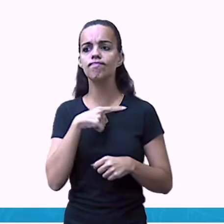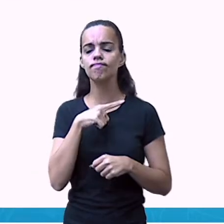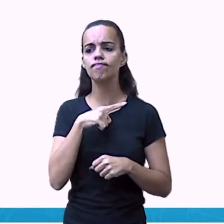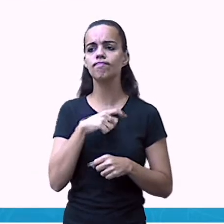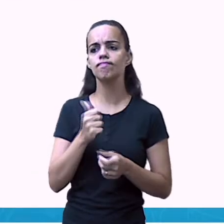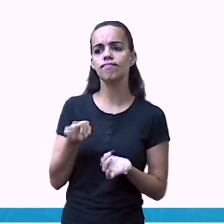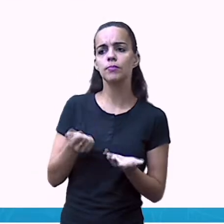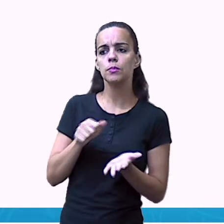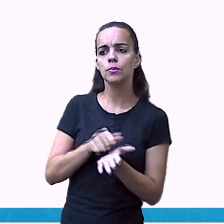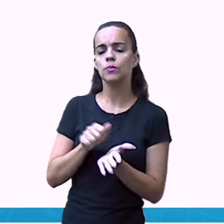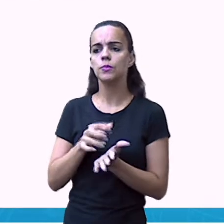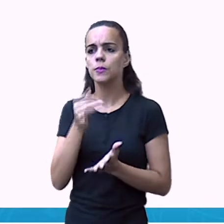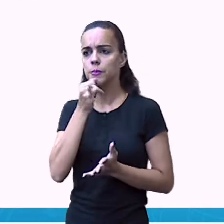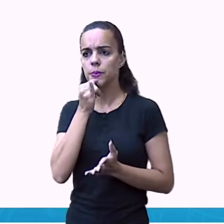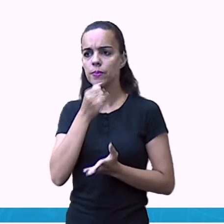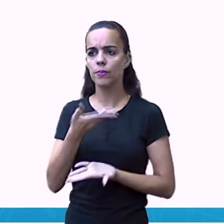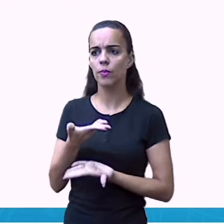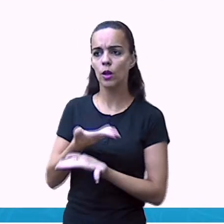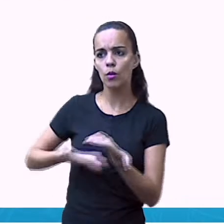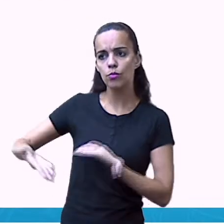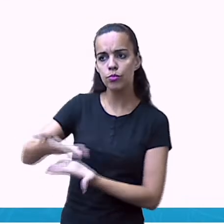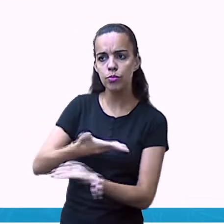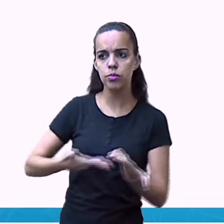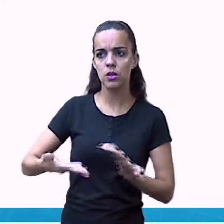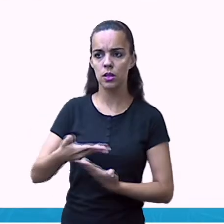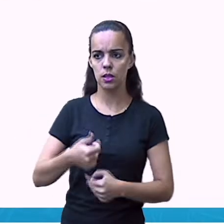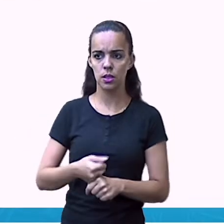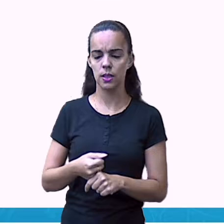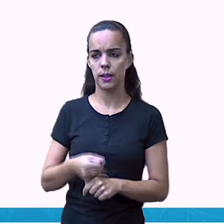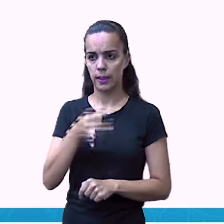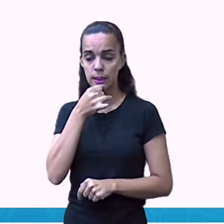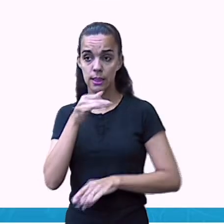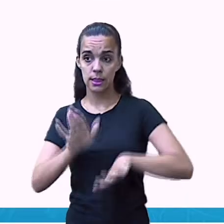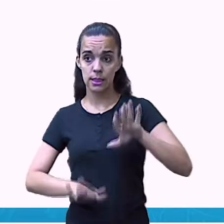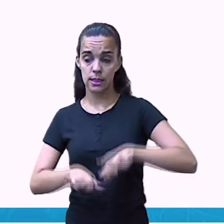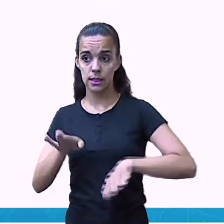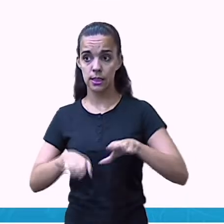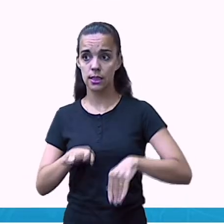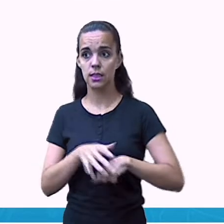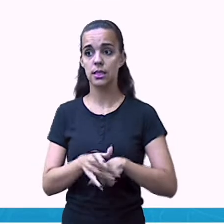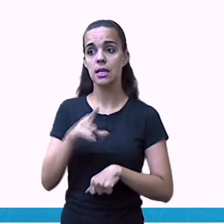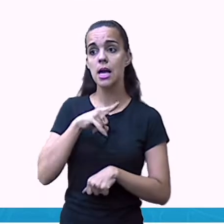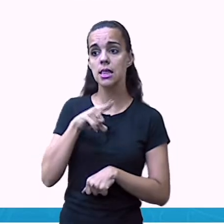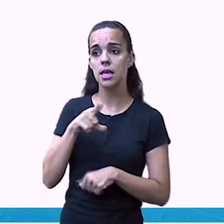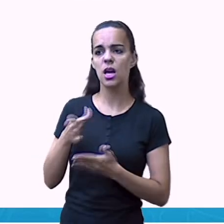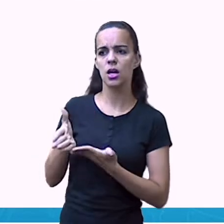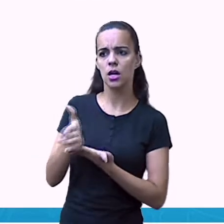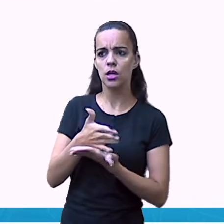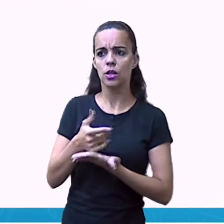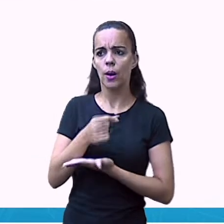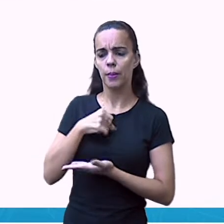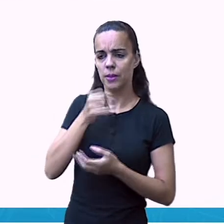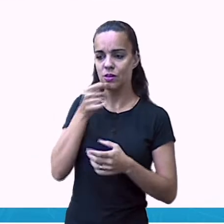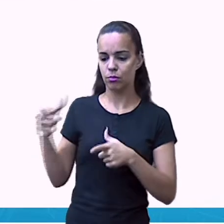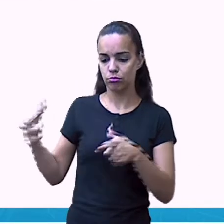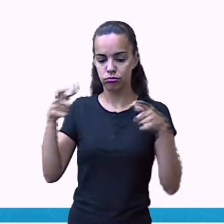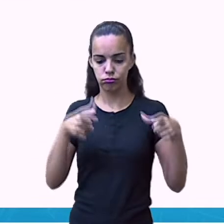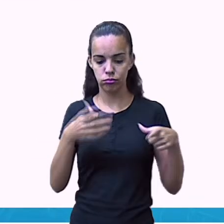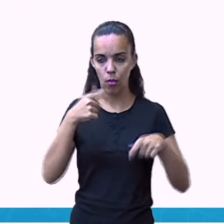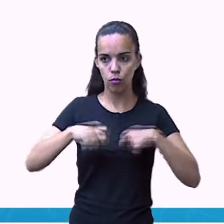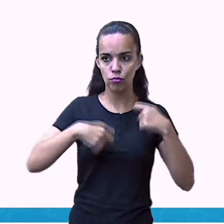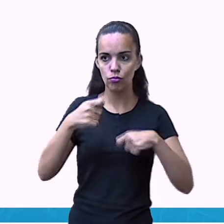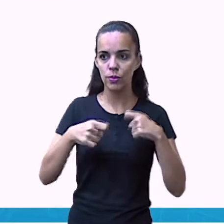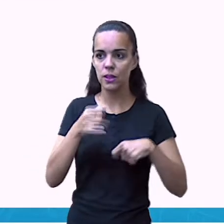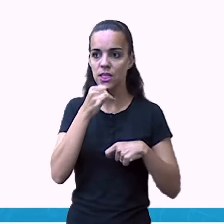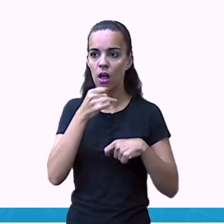restaurantes em sistema de rodízio que cobram multa quando o cliente deixa a comida no prato. Isso